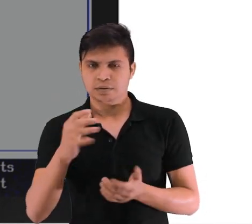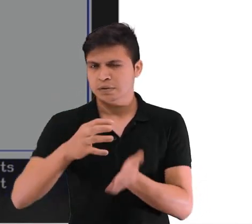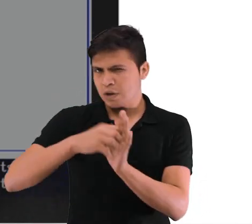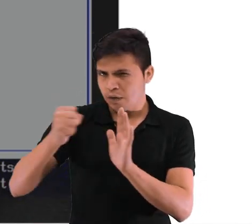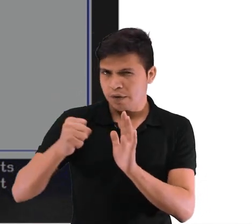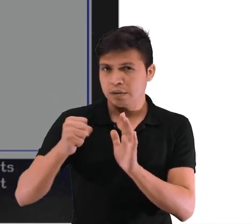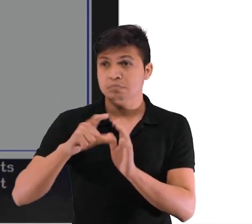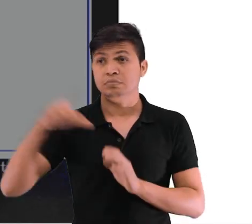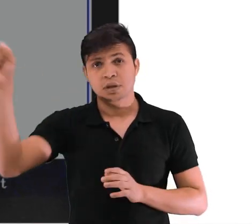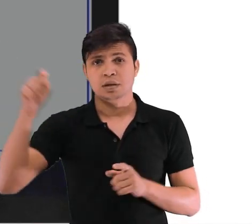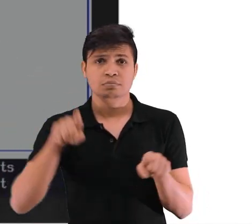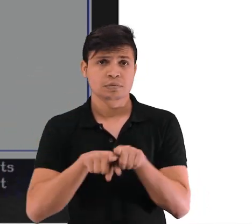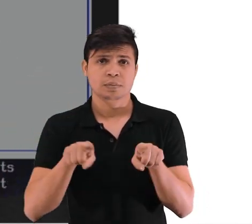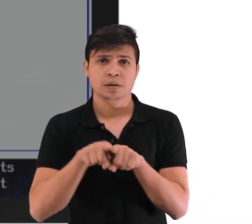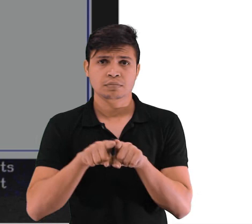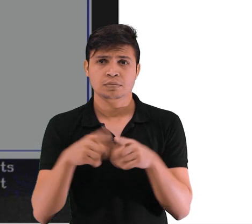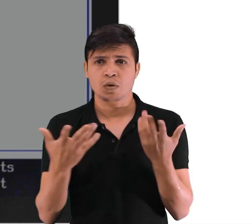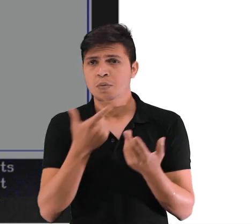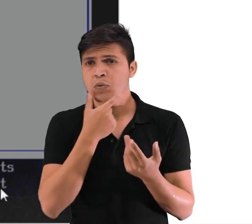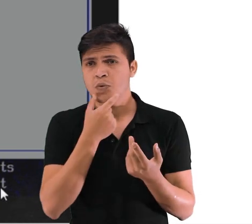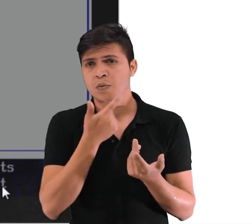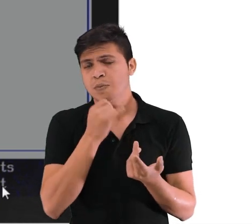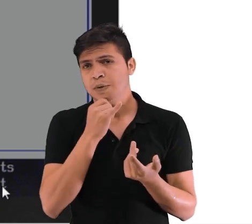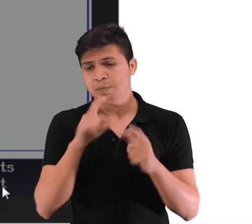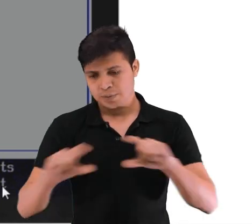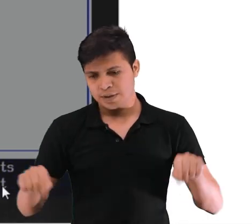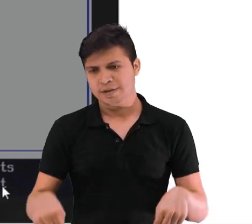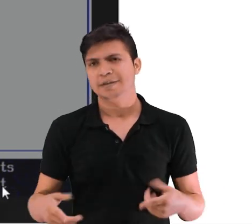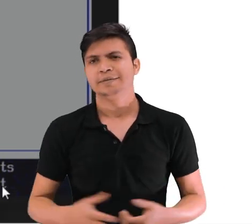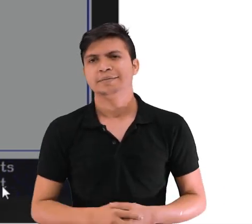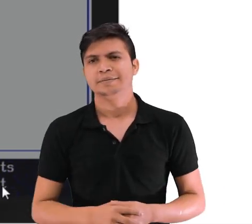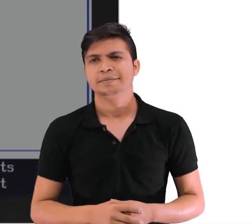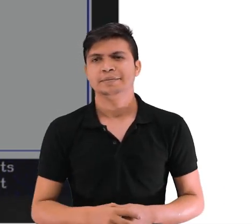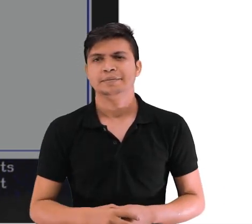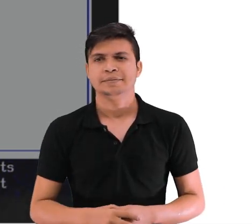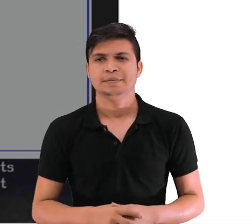e sair, como tem aqui embaixo, salve e exit.